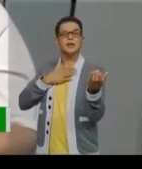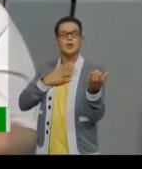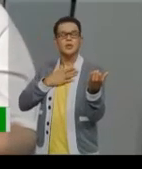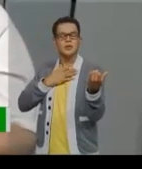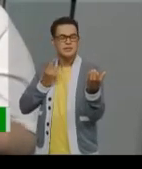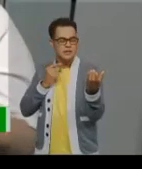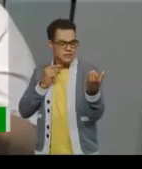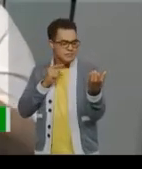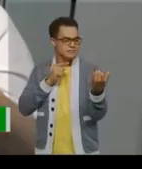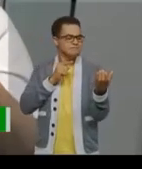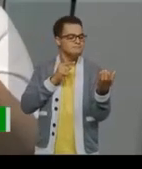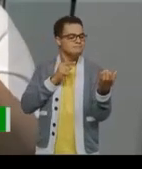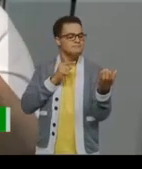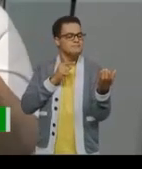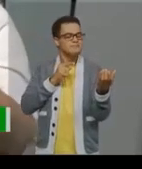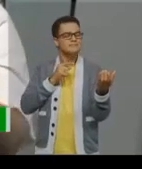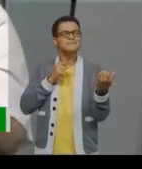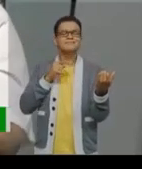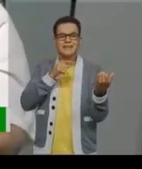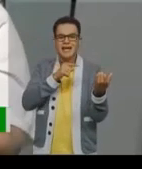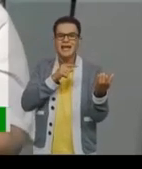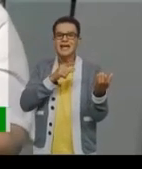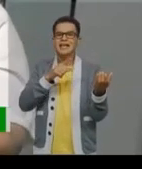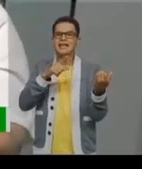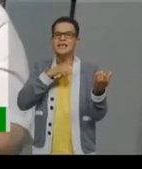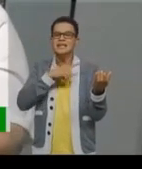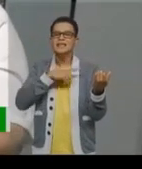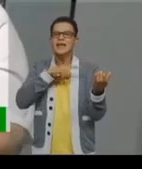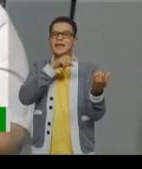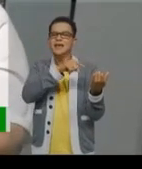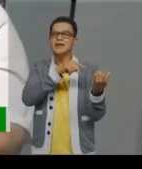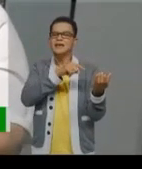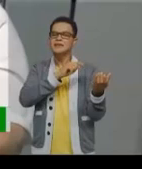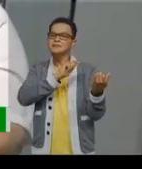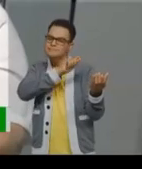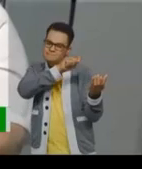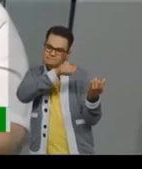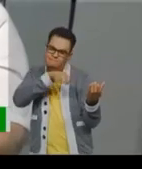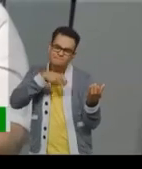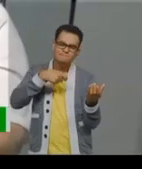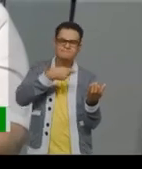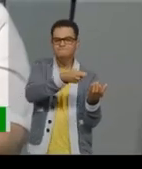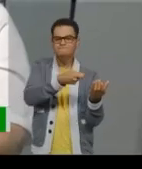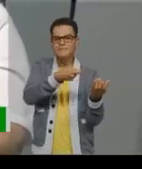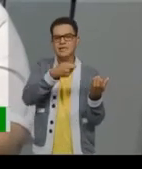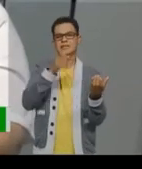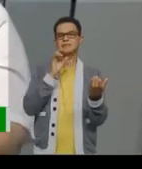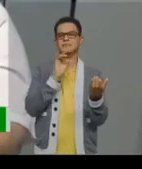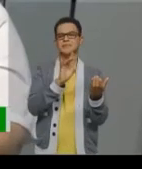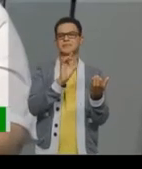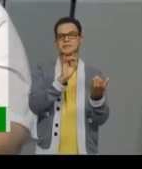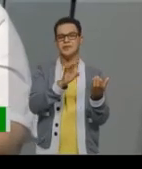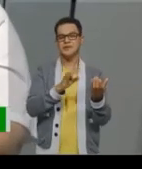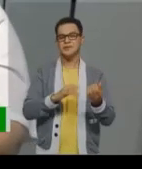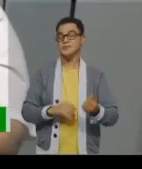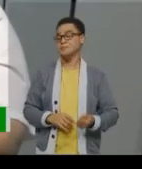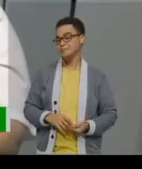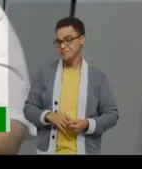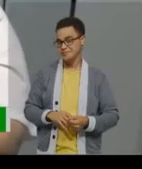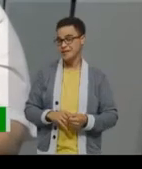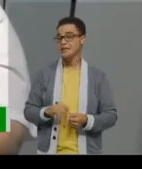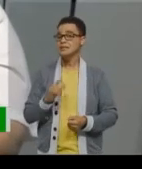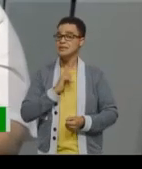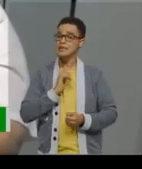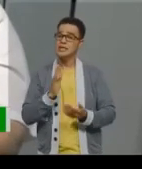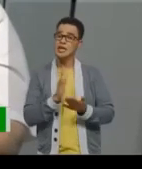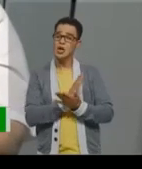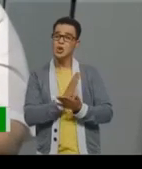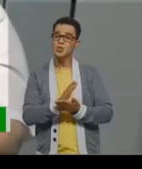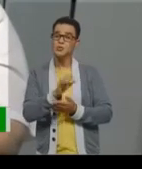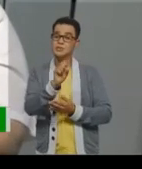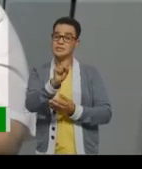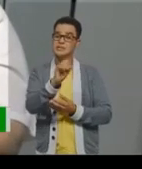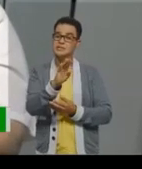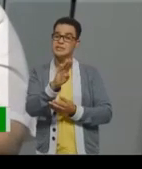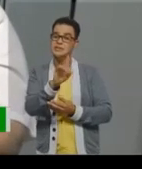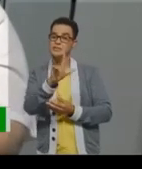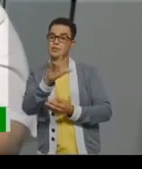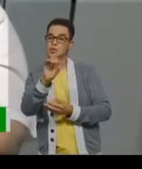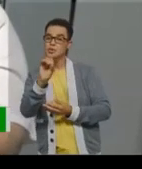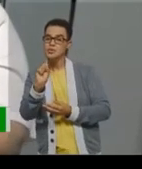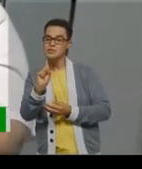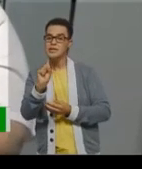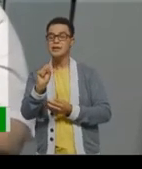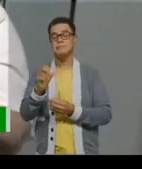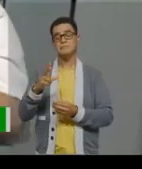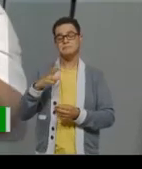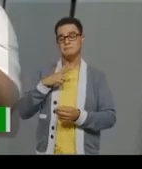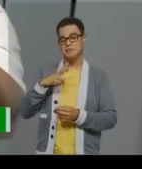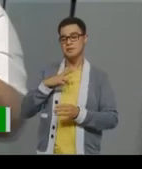torna, ele recebe um significado especial. E existem símbolos que são pessoais, que a gente pode